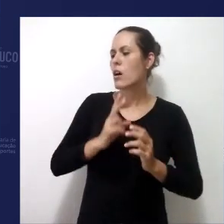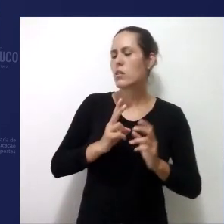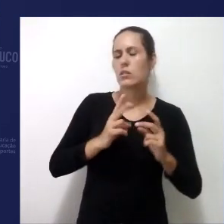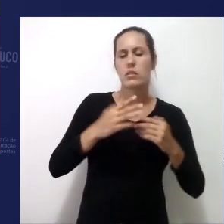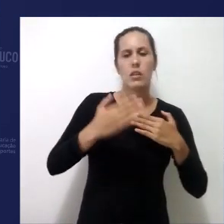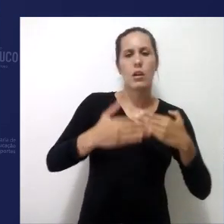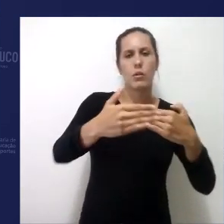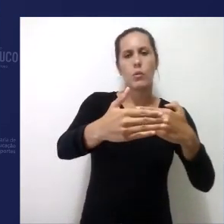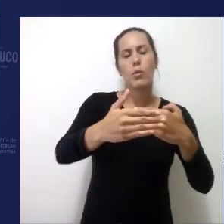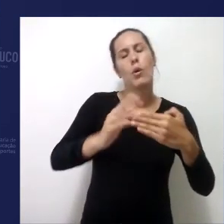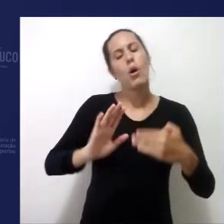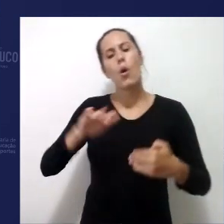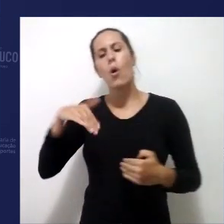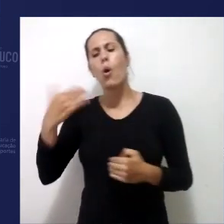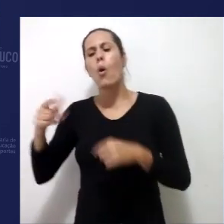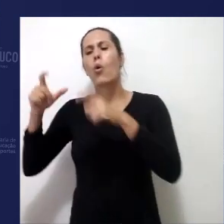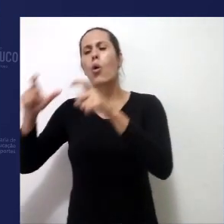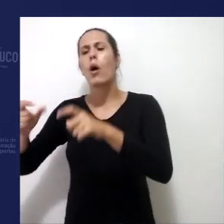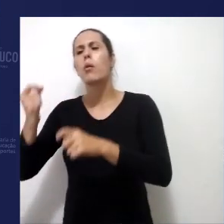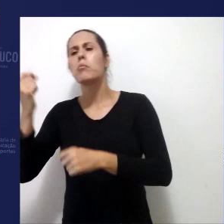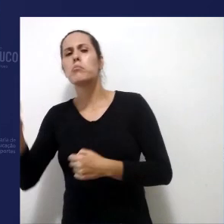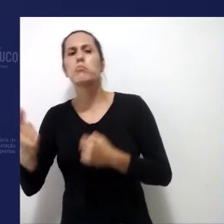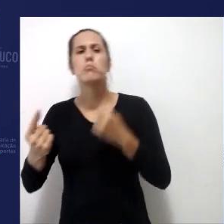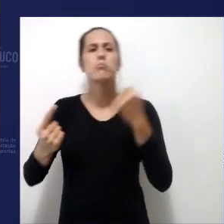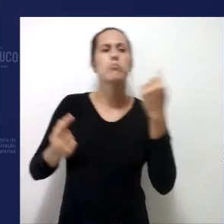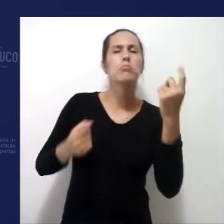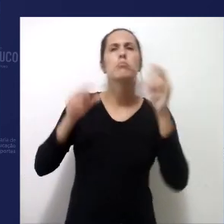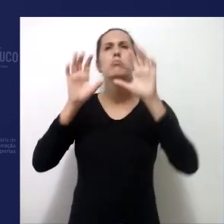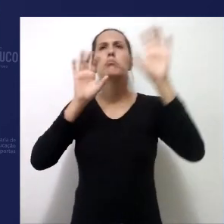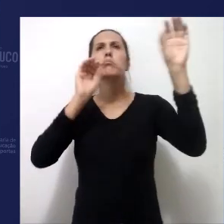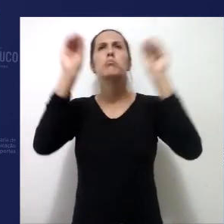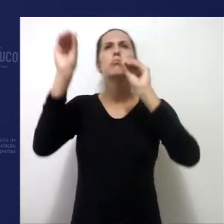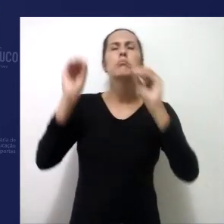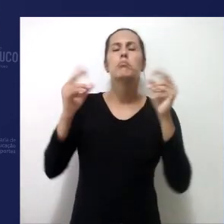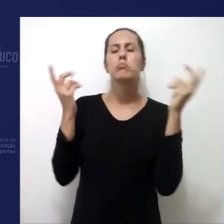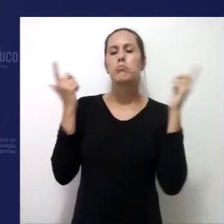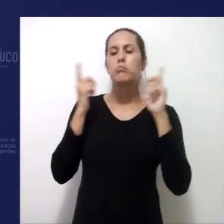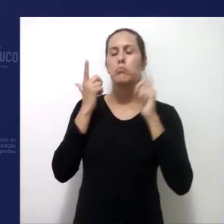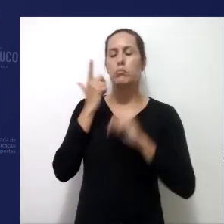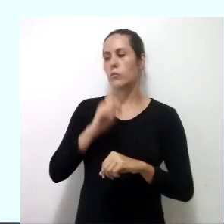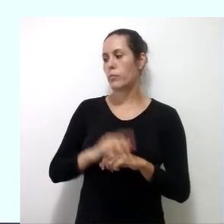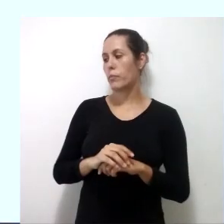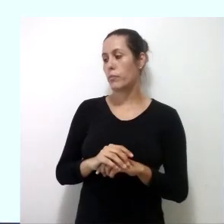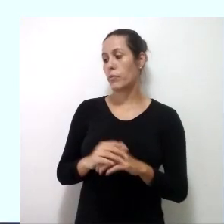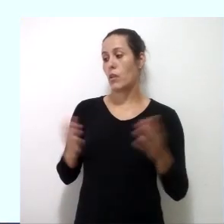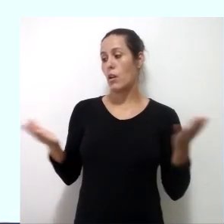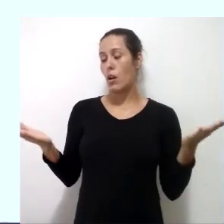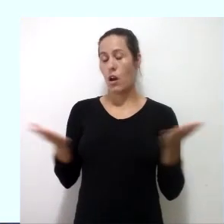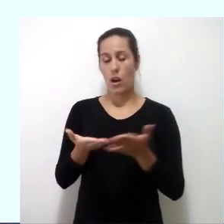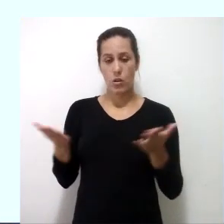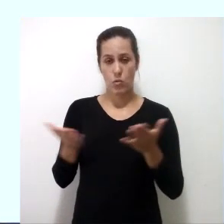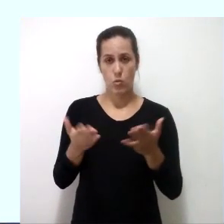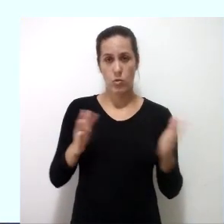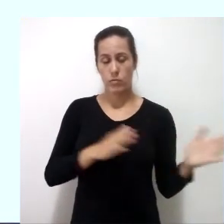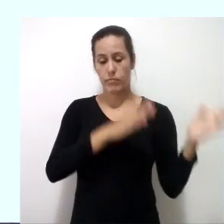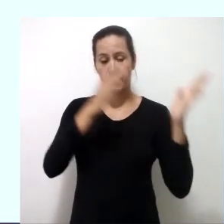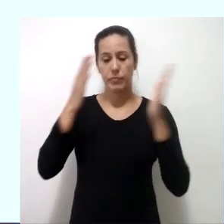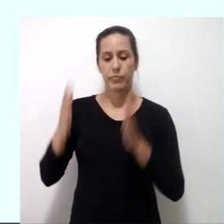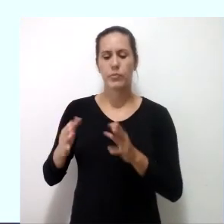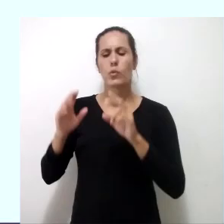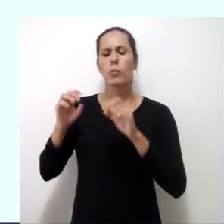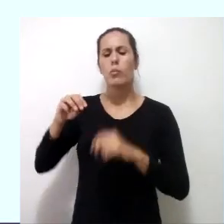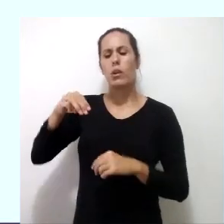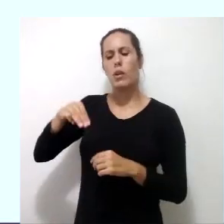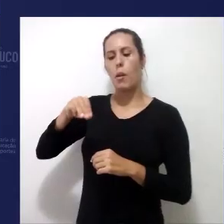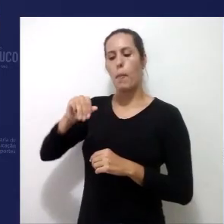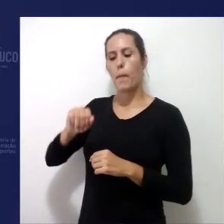quanto em formas isoladas. Bora lá comigo, continuando falando sobre a nossa atmosfera. Bora falar sobre as massas